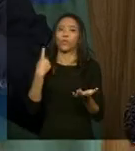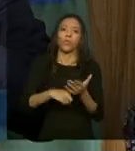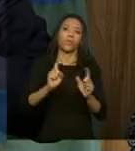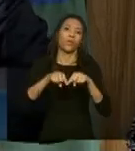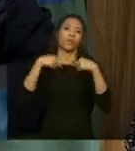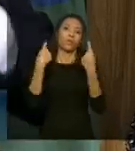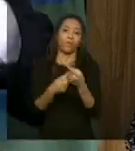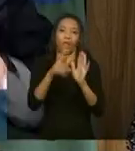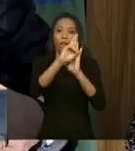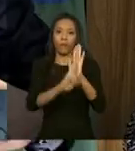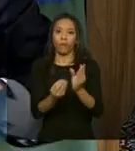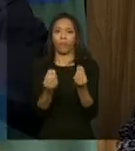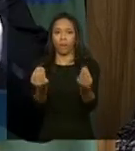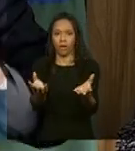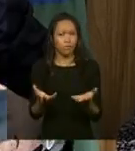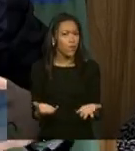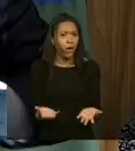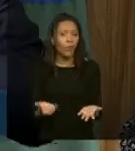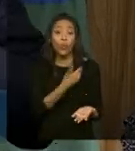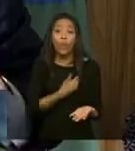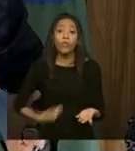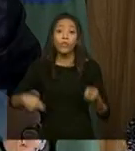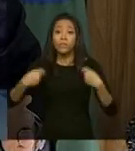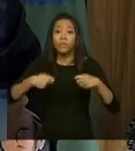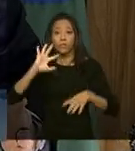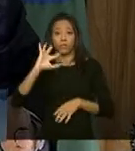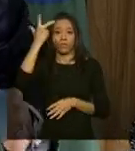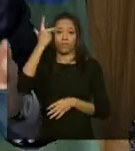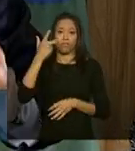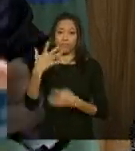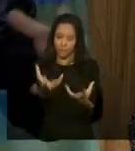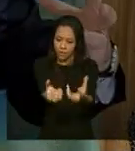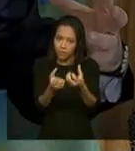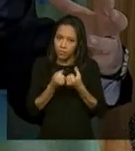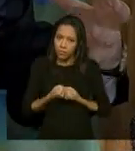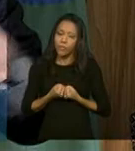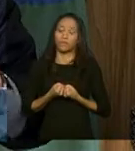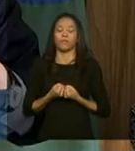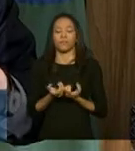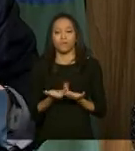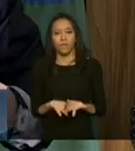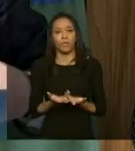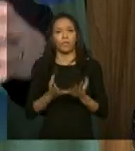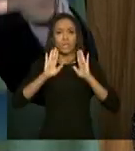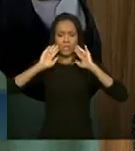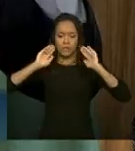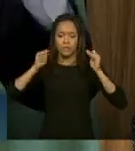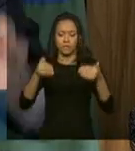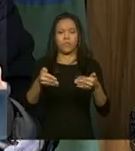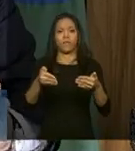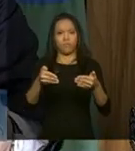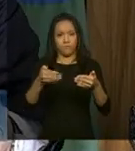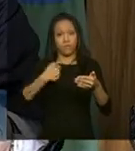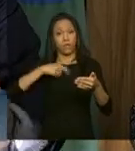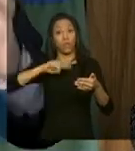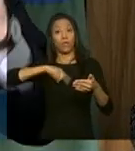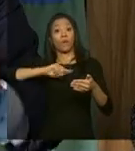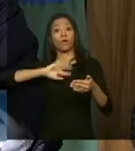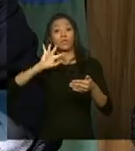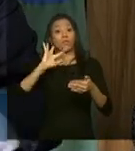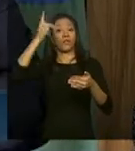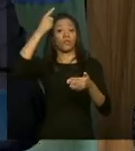relatório. O governo tem que governar, tem que entregar, tem que resolver. Então, o objetivo é concentrar para a gente resolver